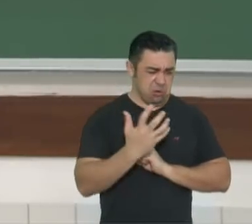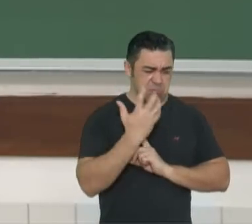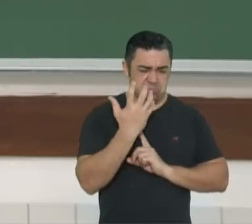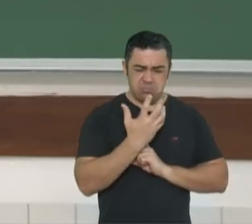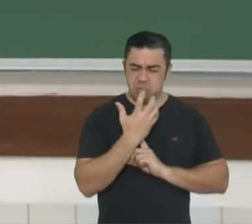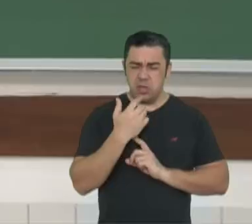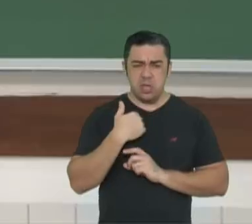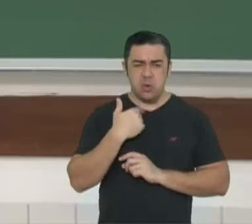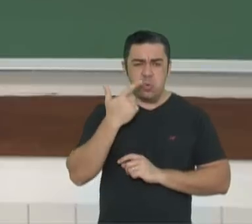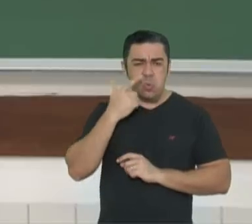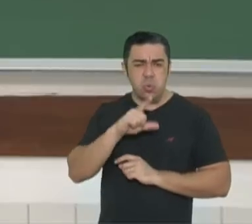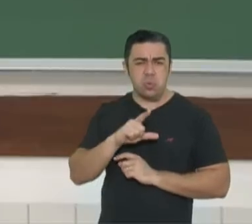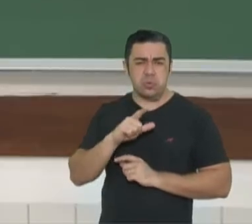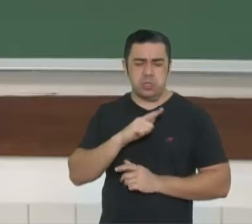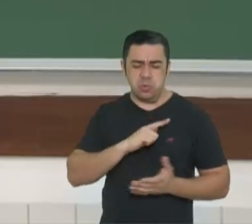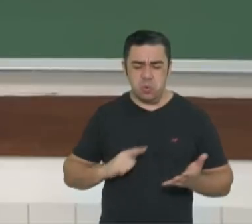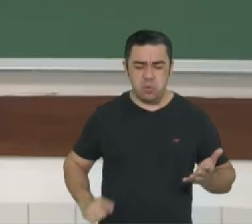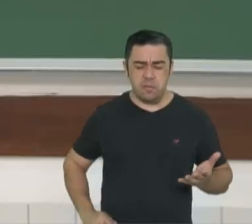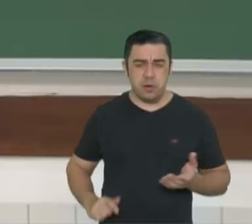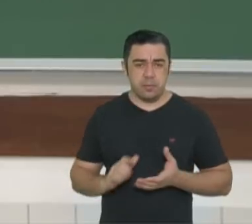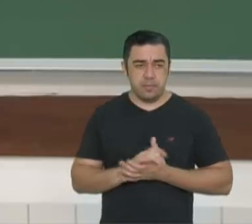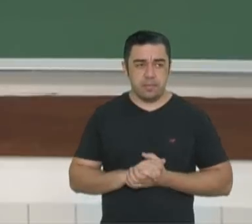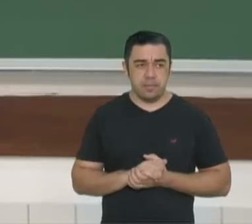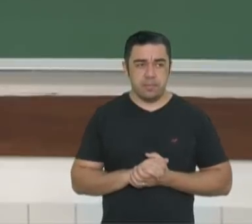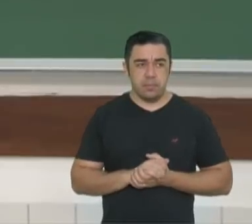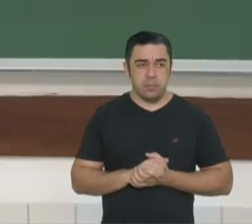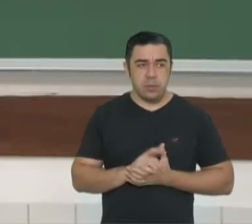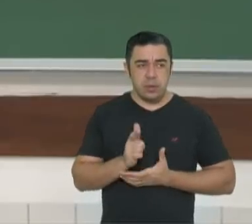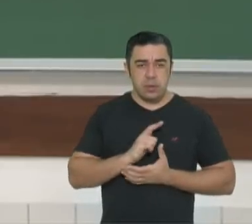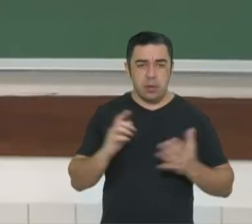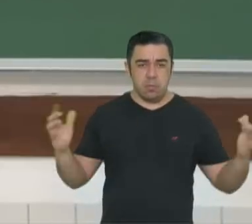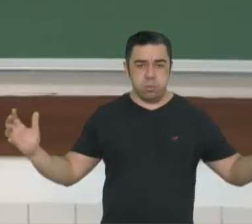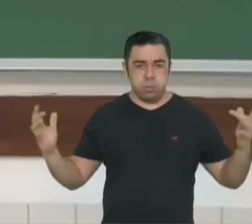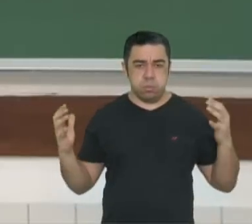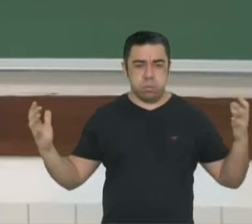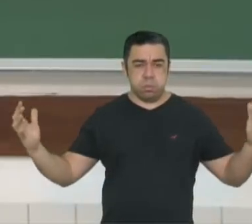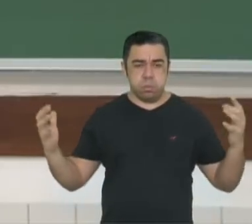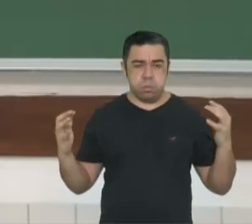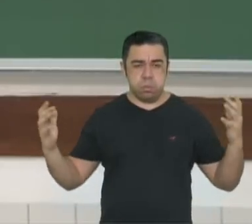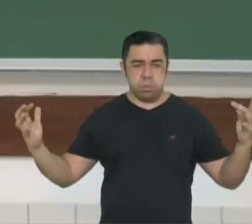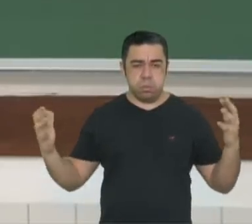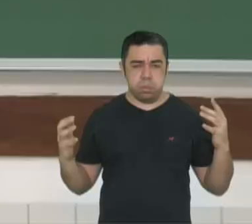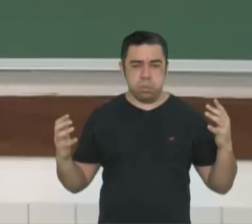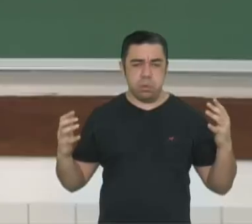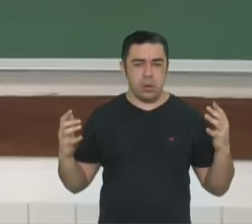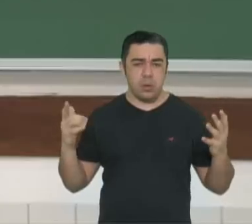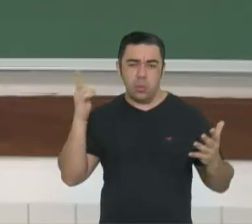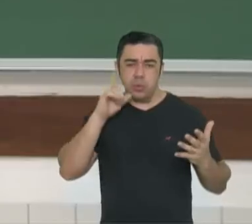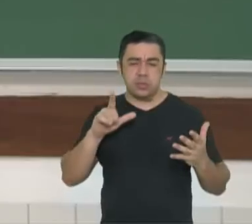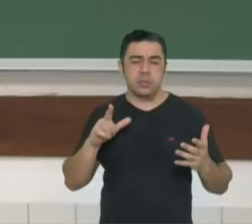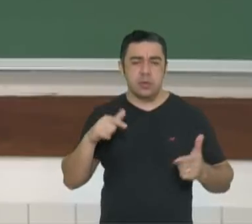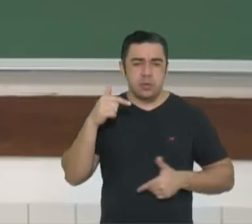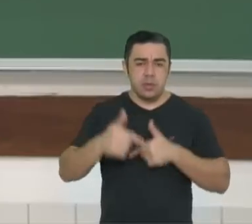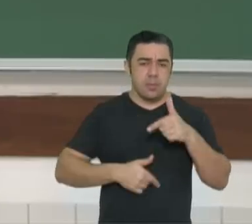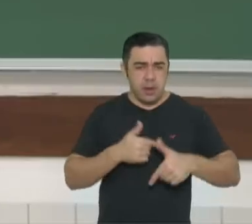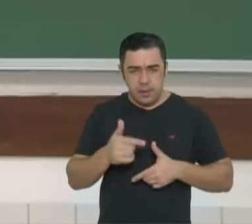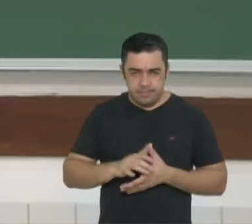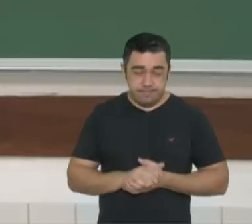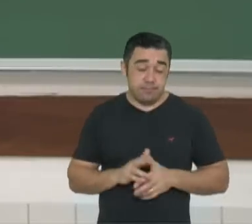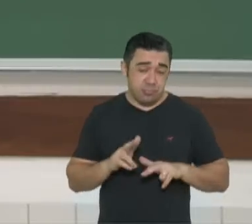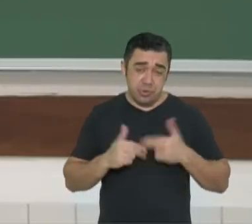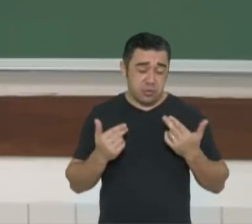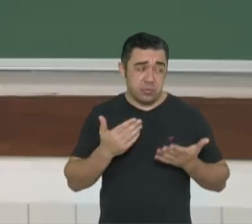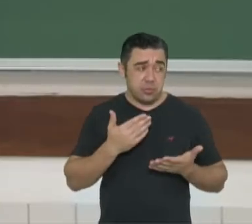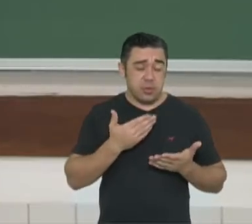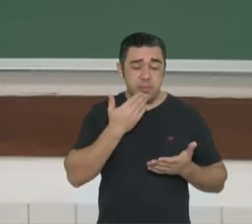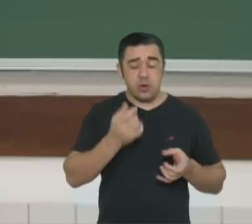impedem de governar. Então ele diz que existem forças aí que estavam impedindo ele de fazer o seu trabalho, por isso ele resolveu